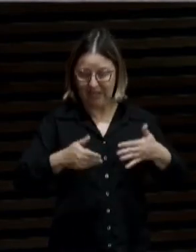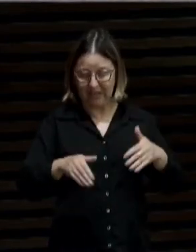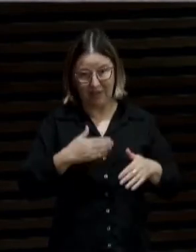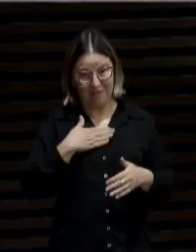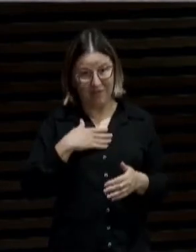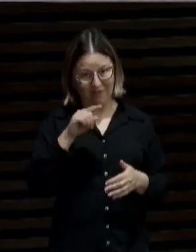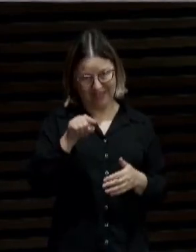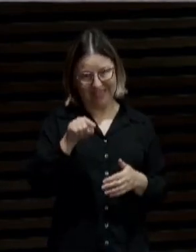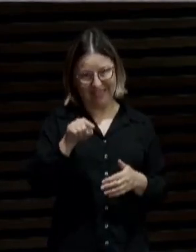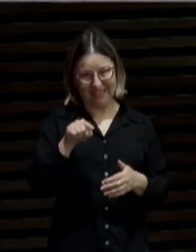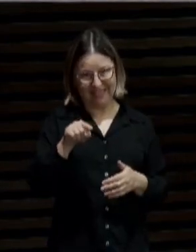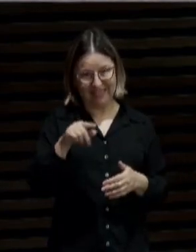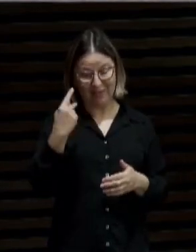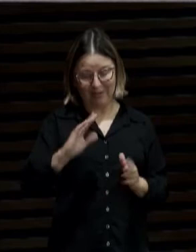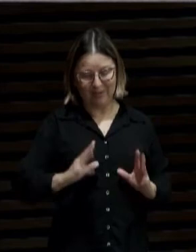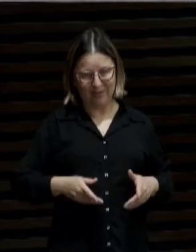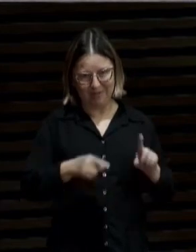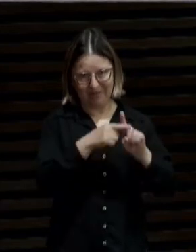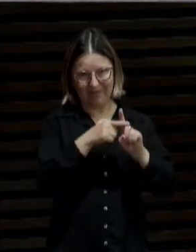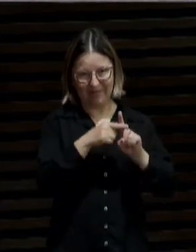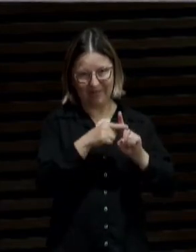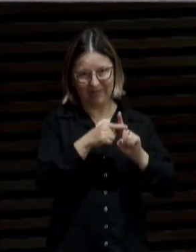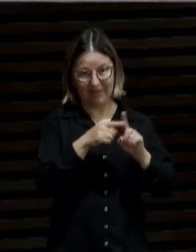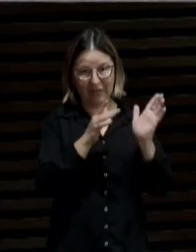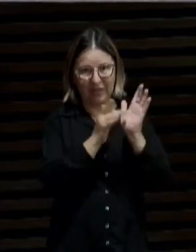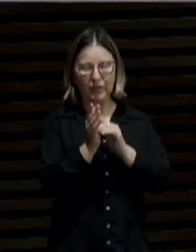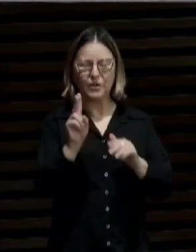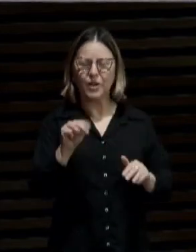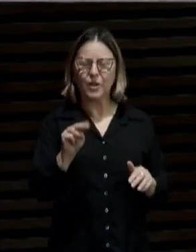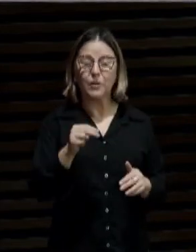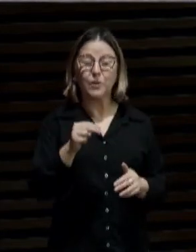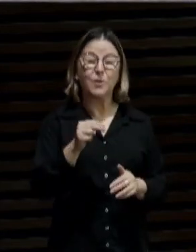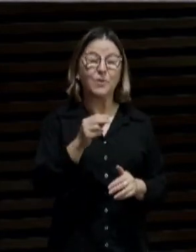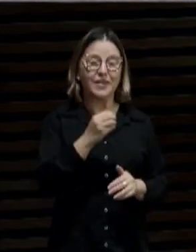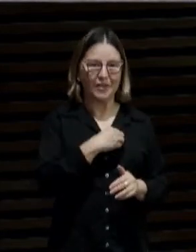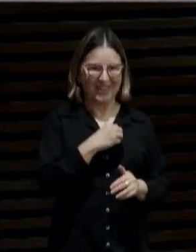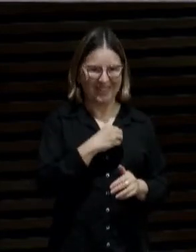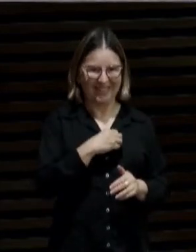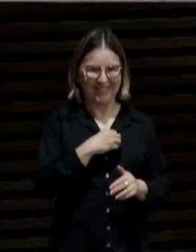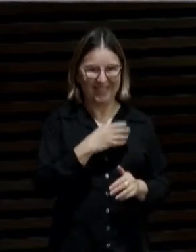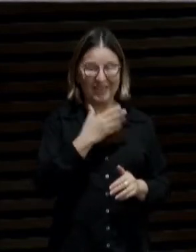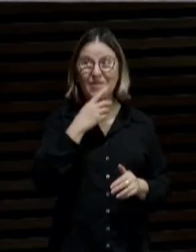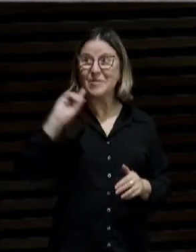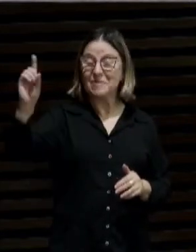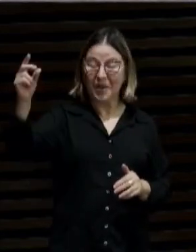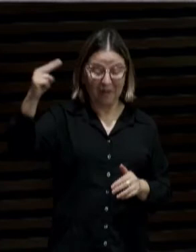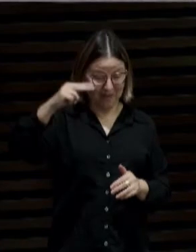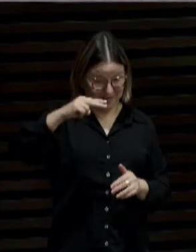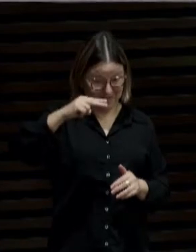pecado, aquele homem que o Pai olhou e falou, meu, que prazer, se tornou abominável para